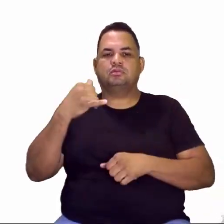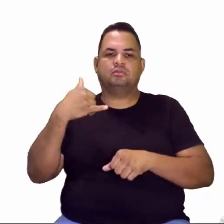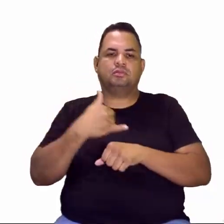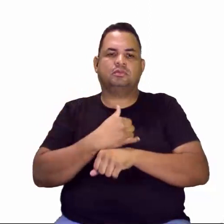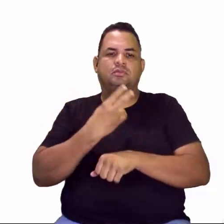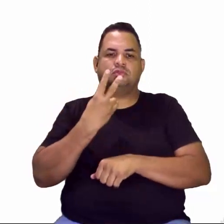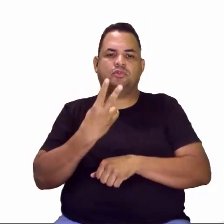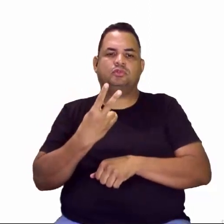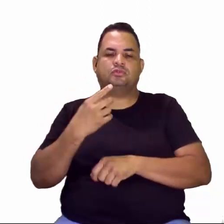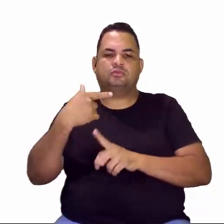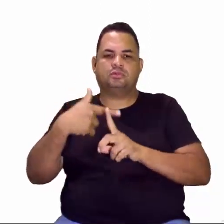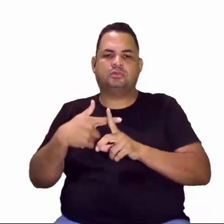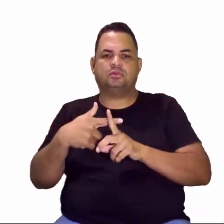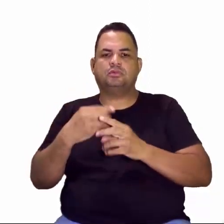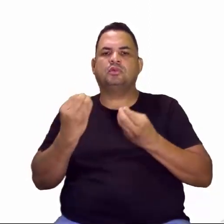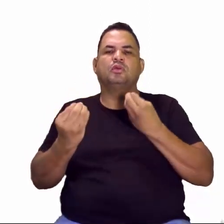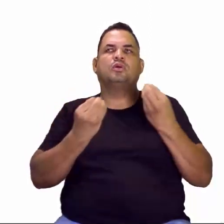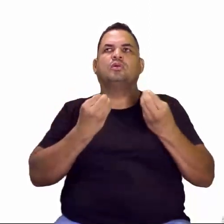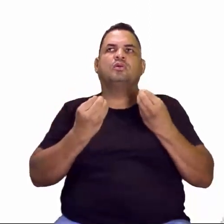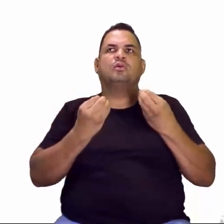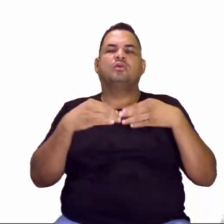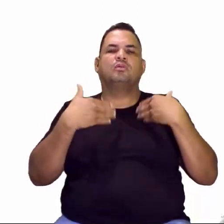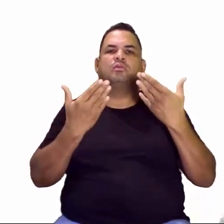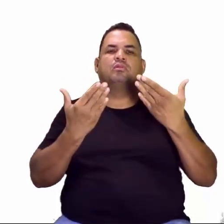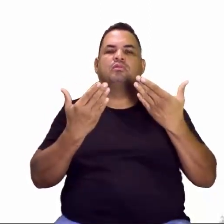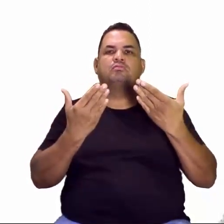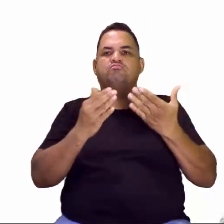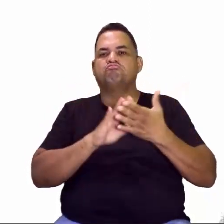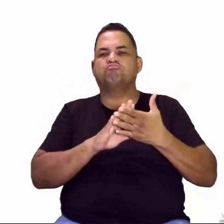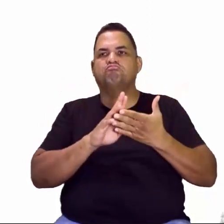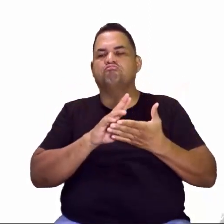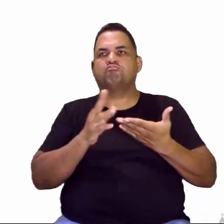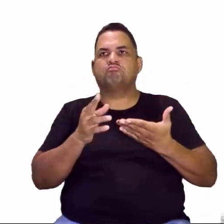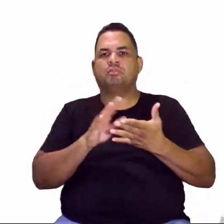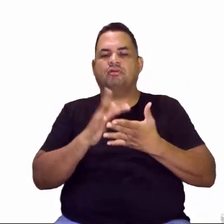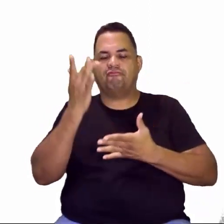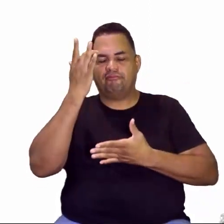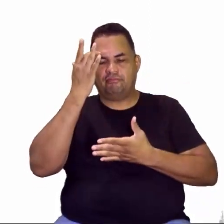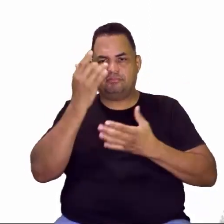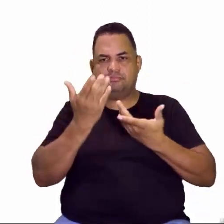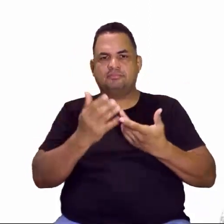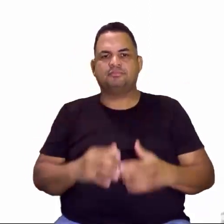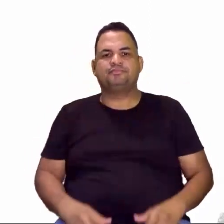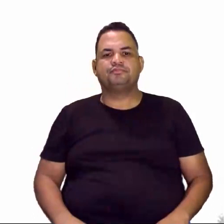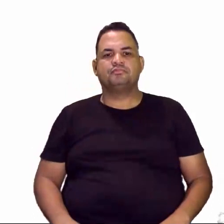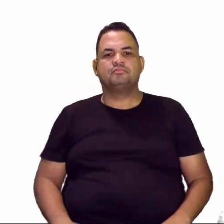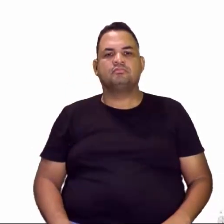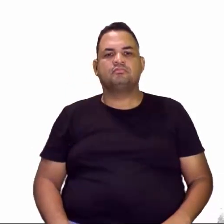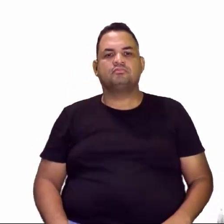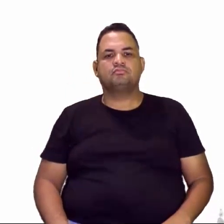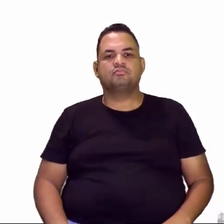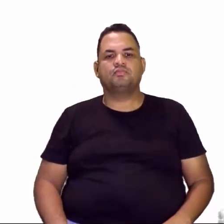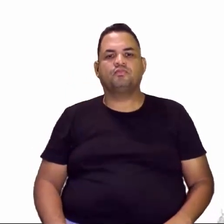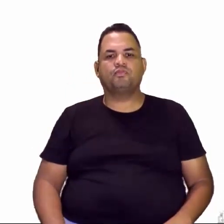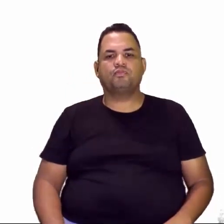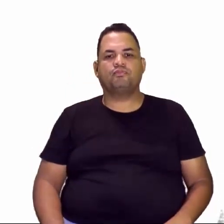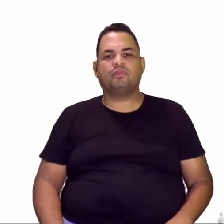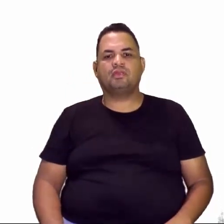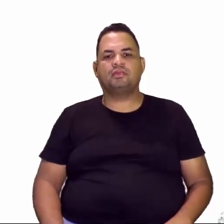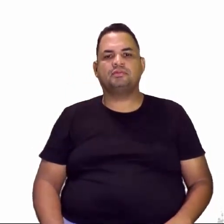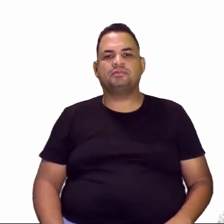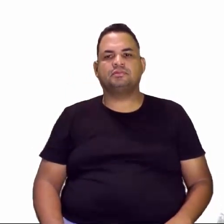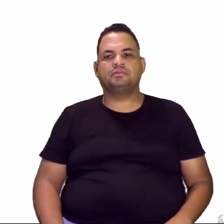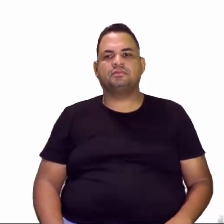ser 2+, como é que vai ficar a fórmula? Essa carga aqui facilmente